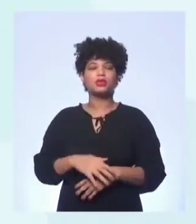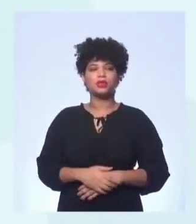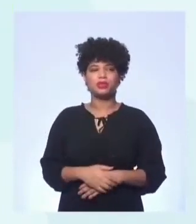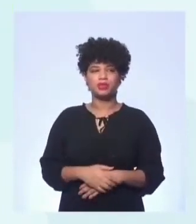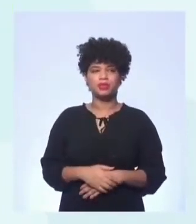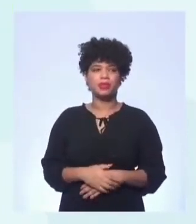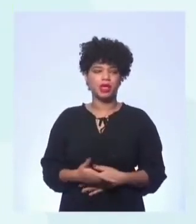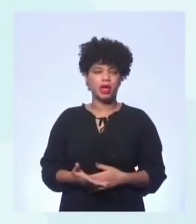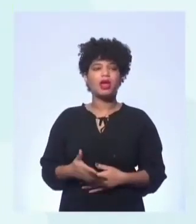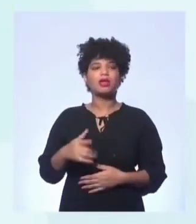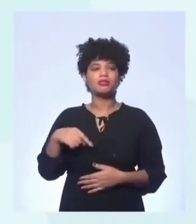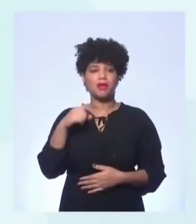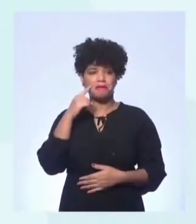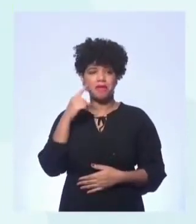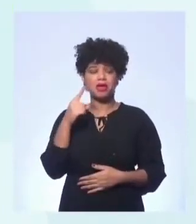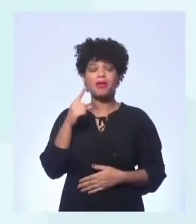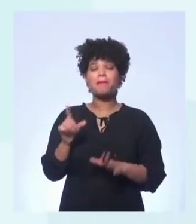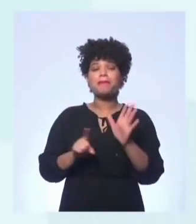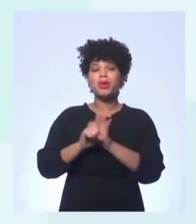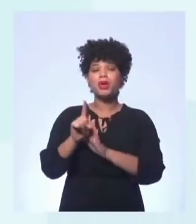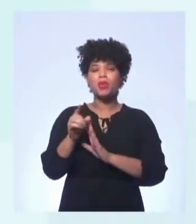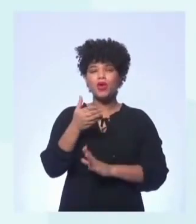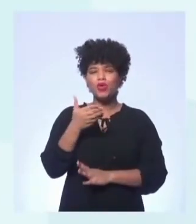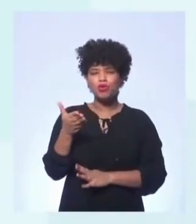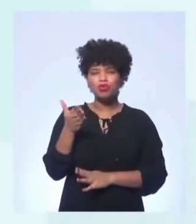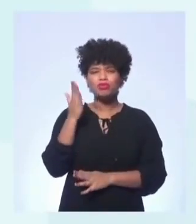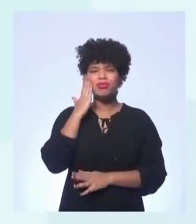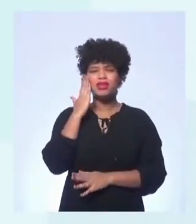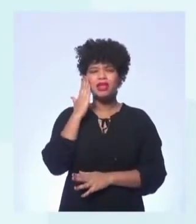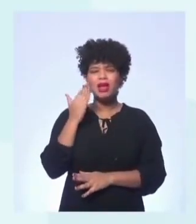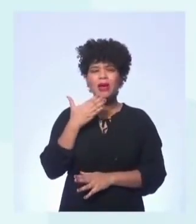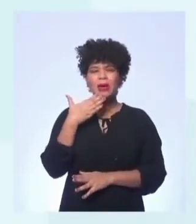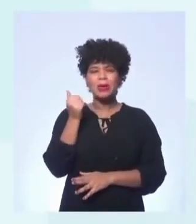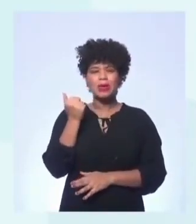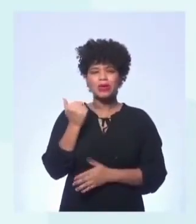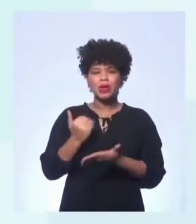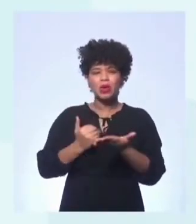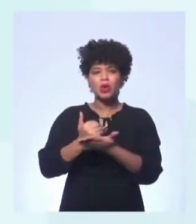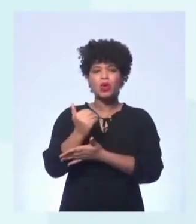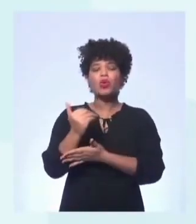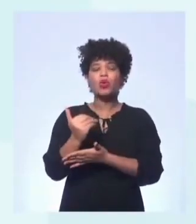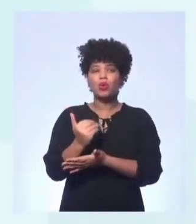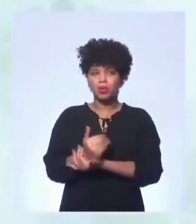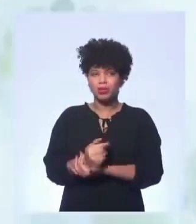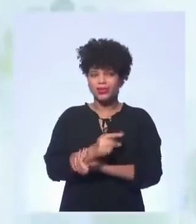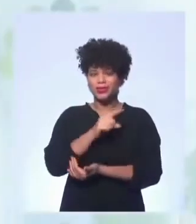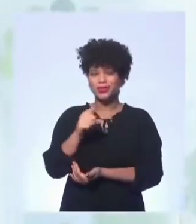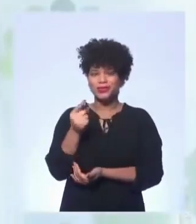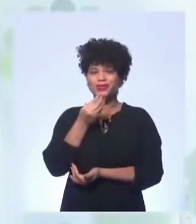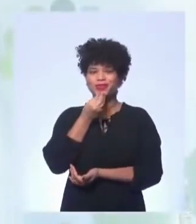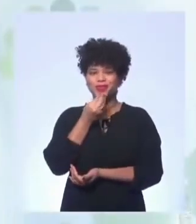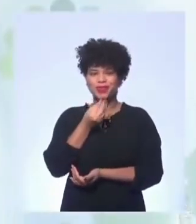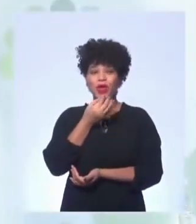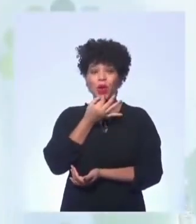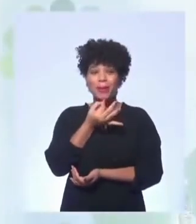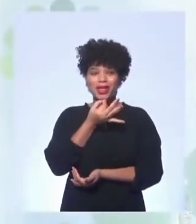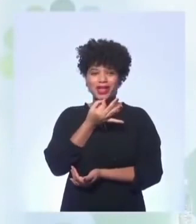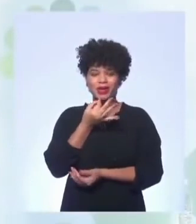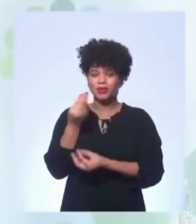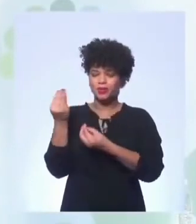portugueses. A questão problema, que é aquela questão inicial para que a galerinha possa